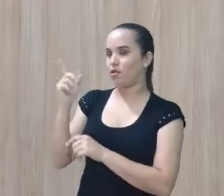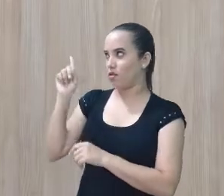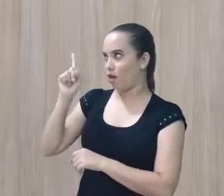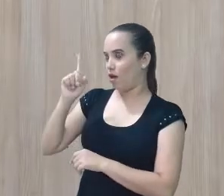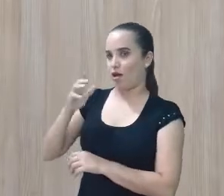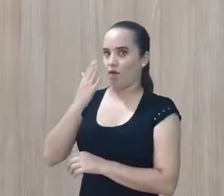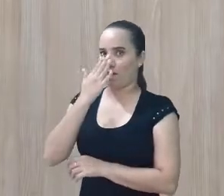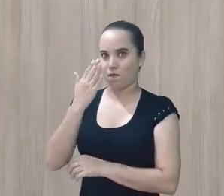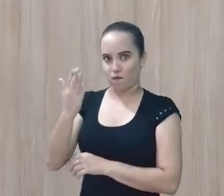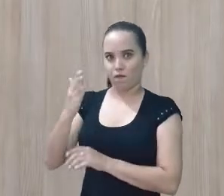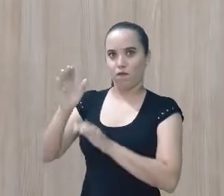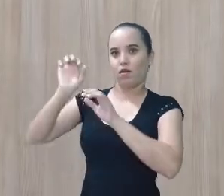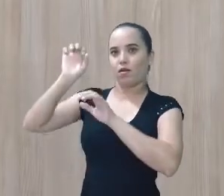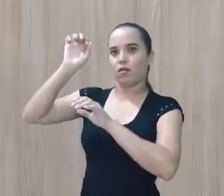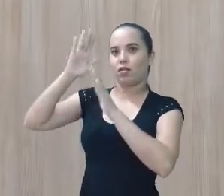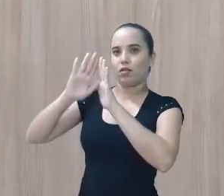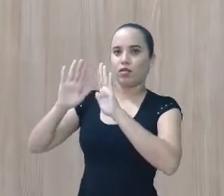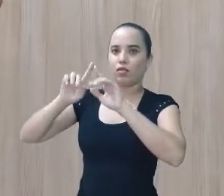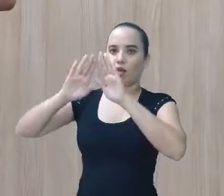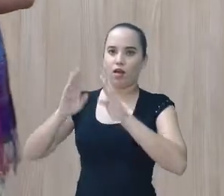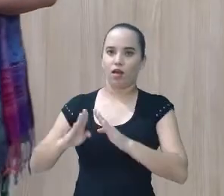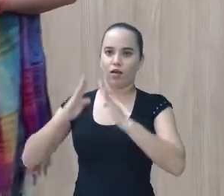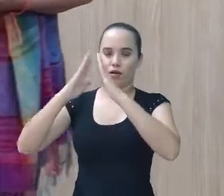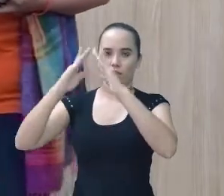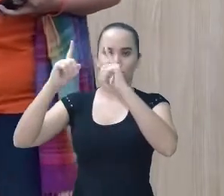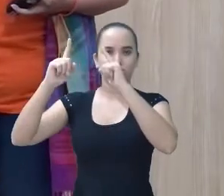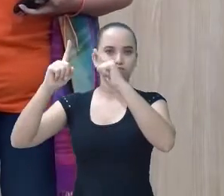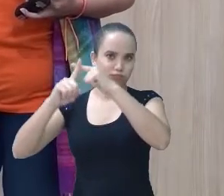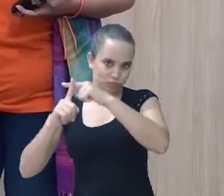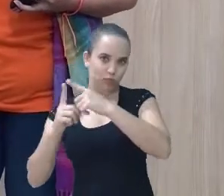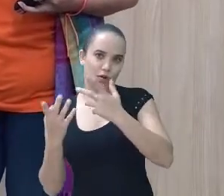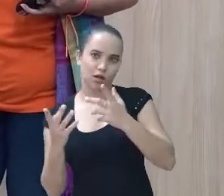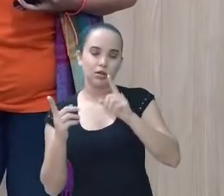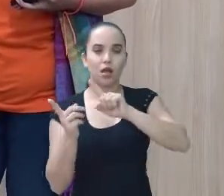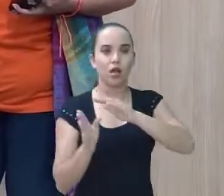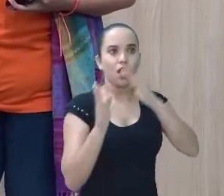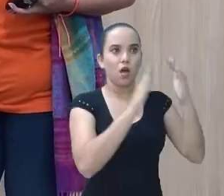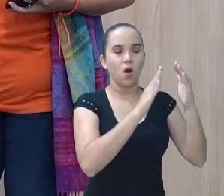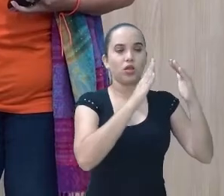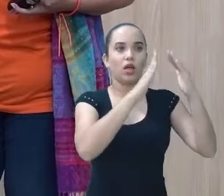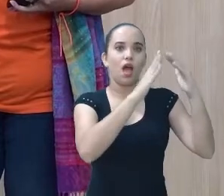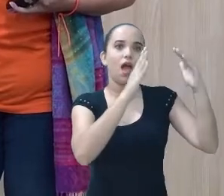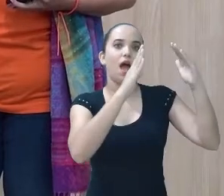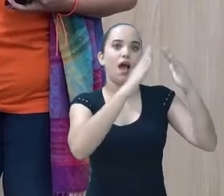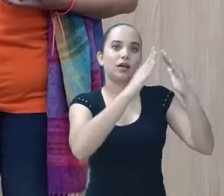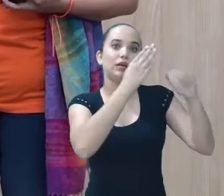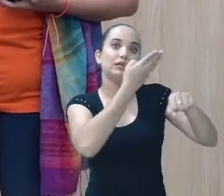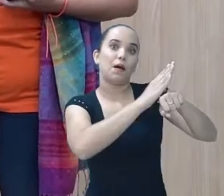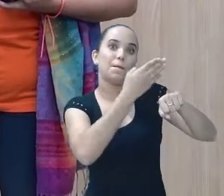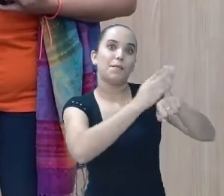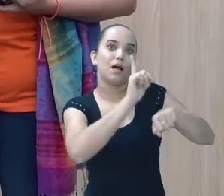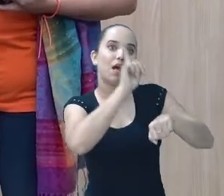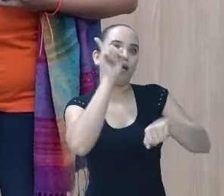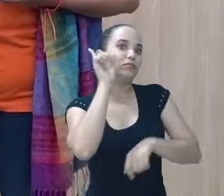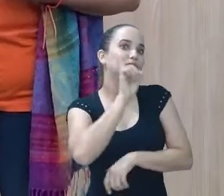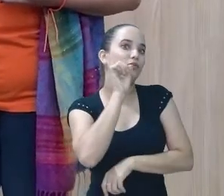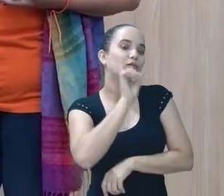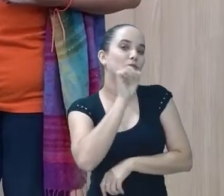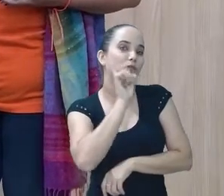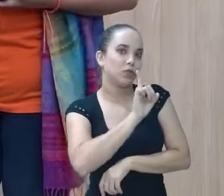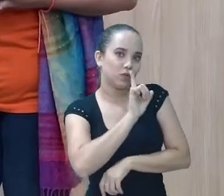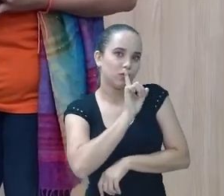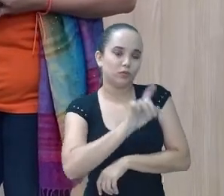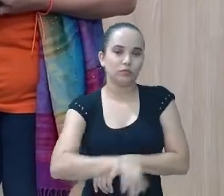Vilnius e aqui a fachada da Casa Branca nos Estados Unidos da América. Sim,